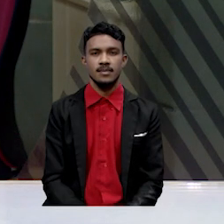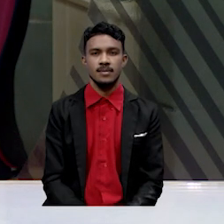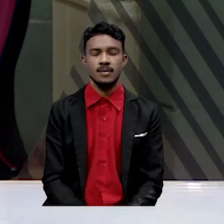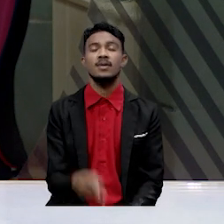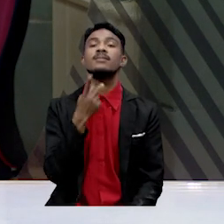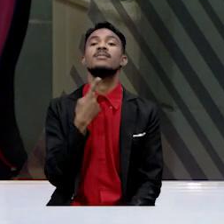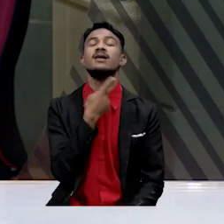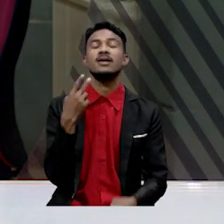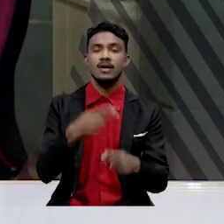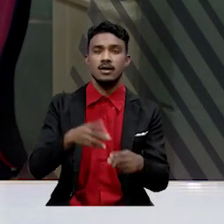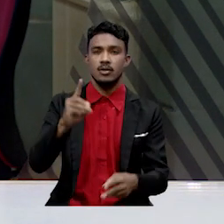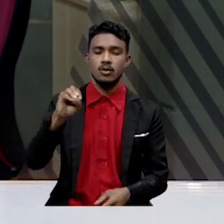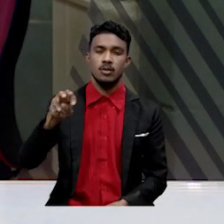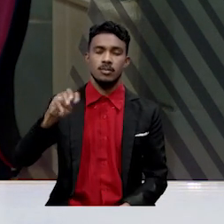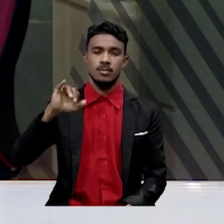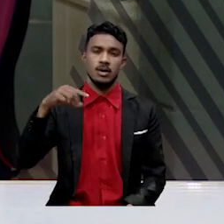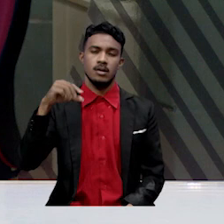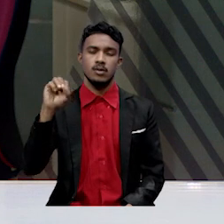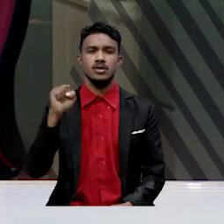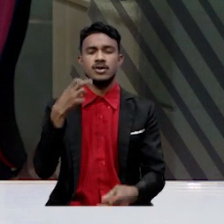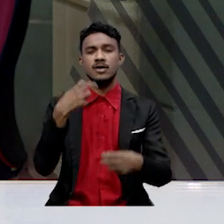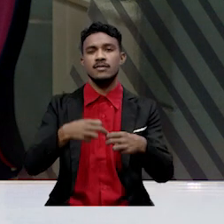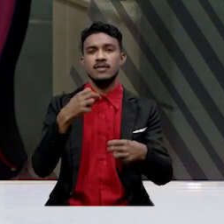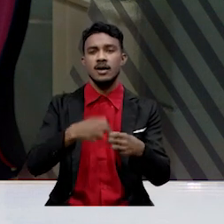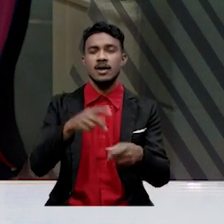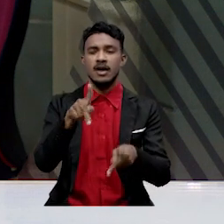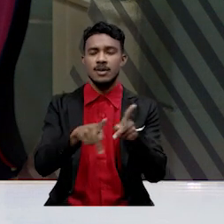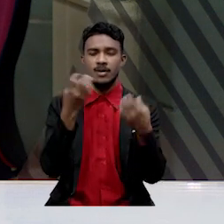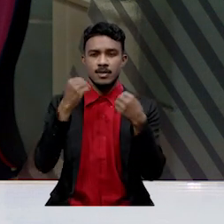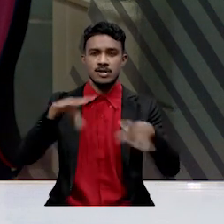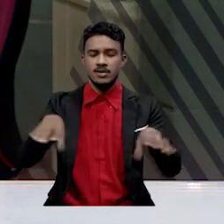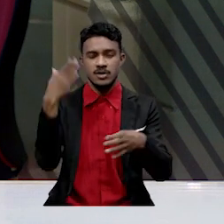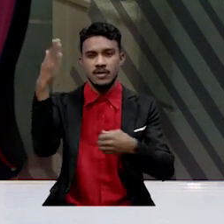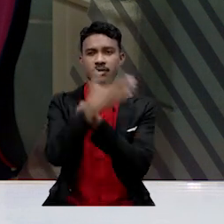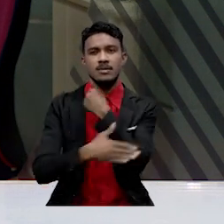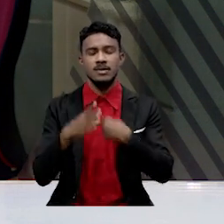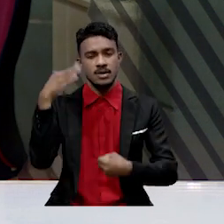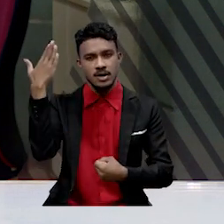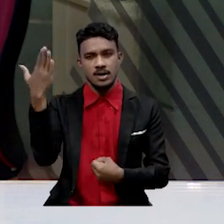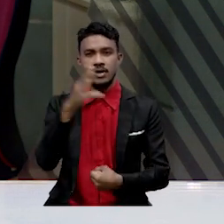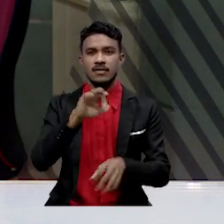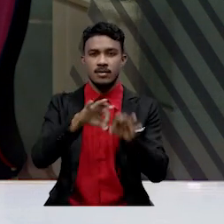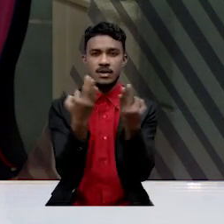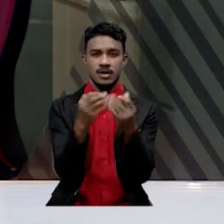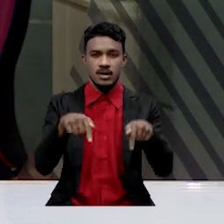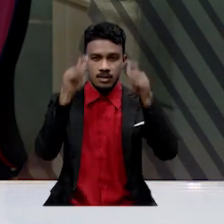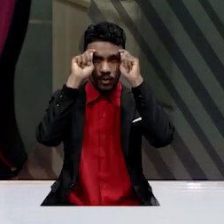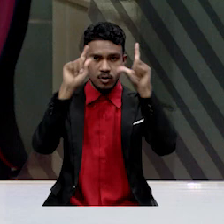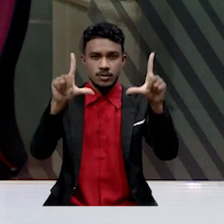Padre Domingos Malbere prekupo Timor lansirane beba servisira Eleur, abandona fale familije Timor.